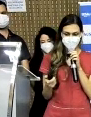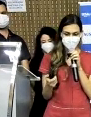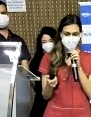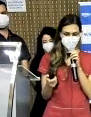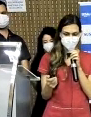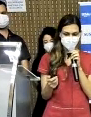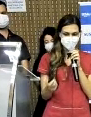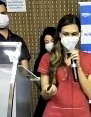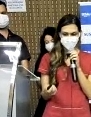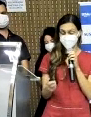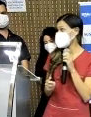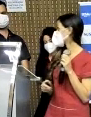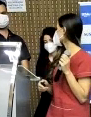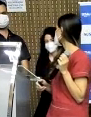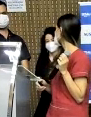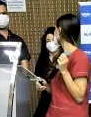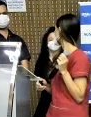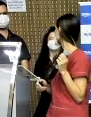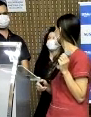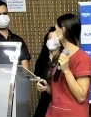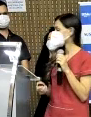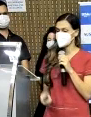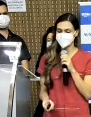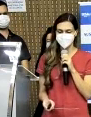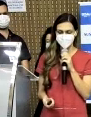Então, o nosso telefone é esse.